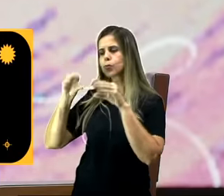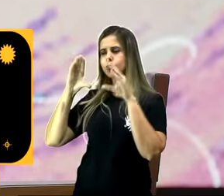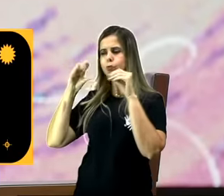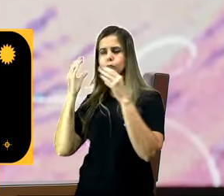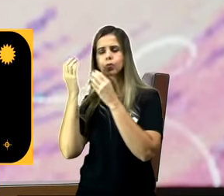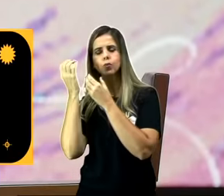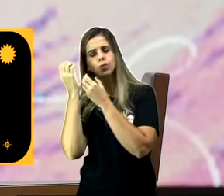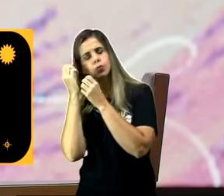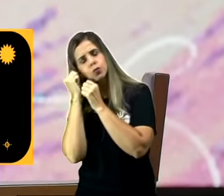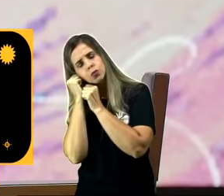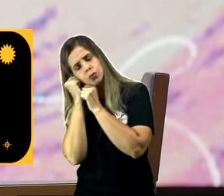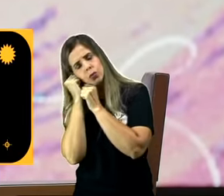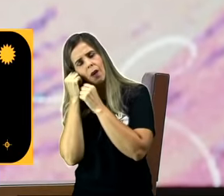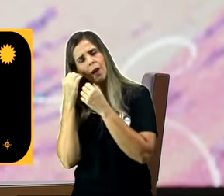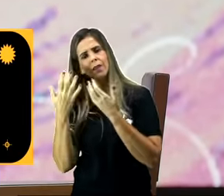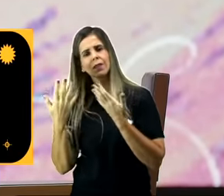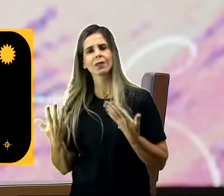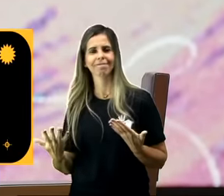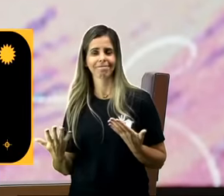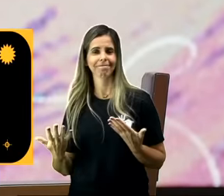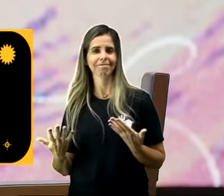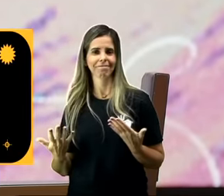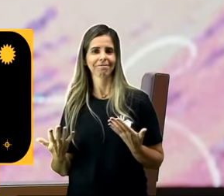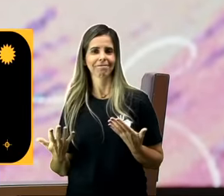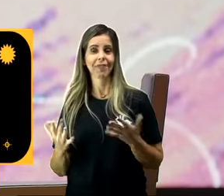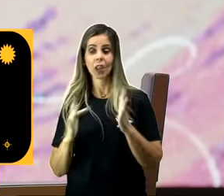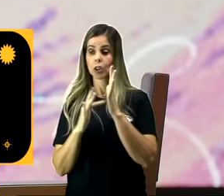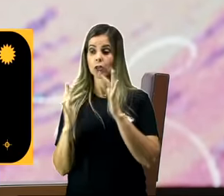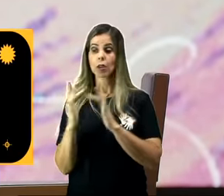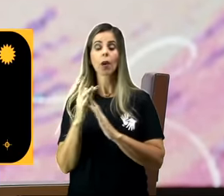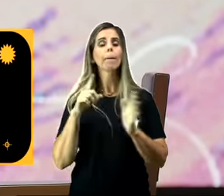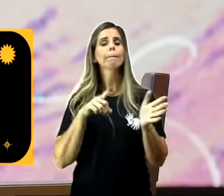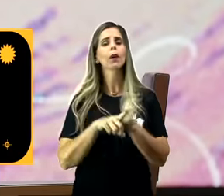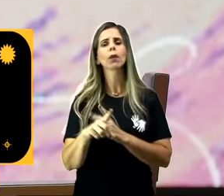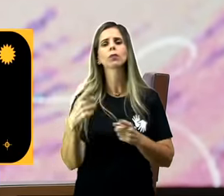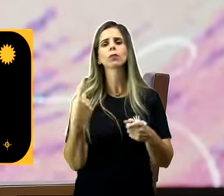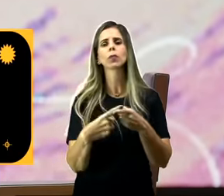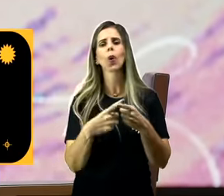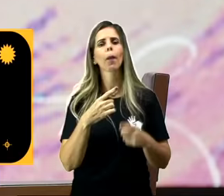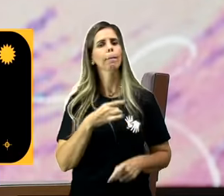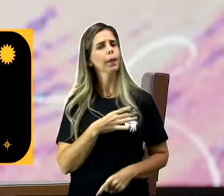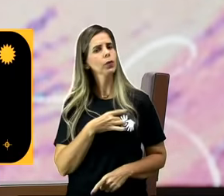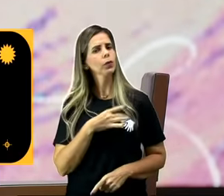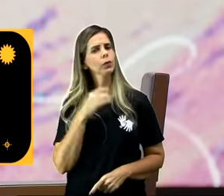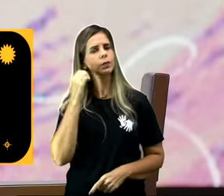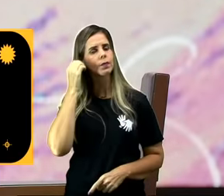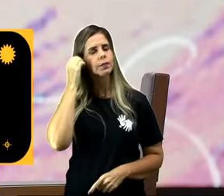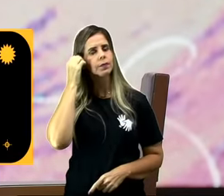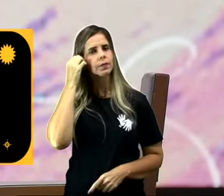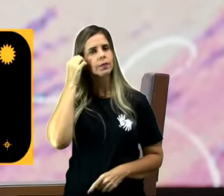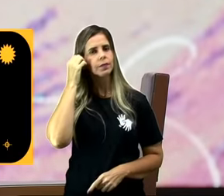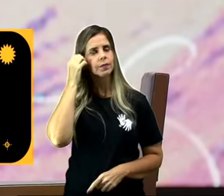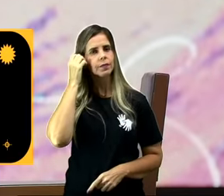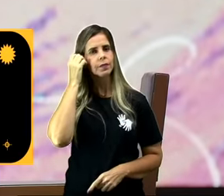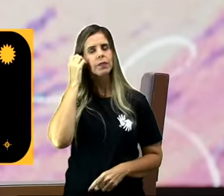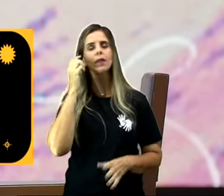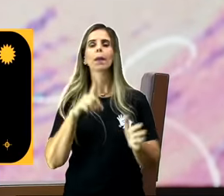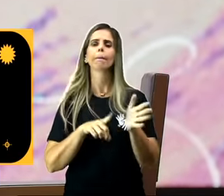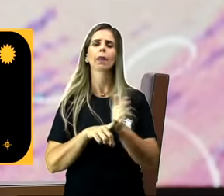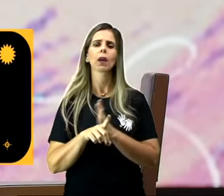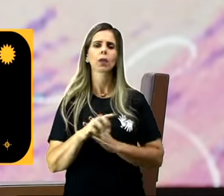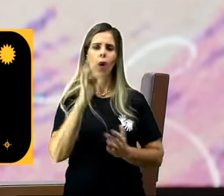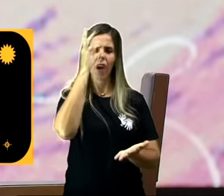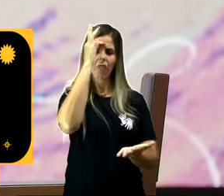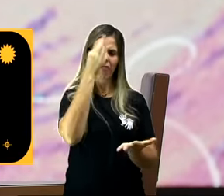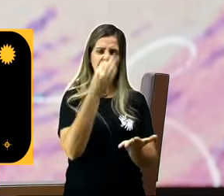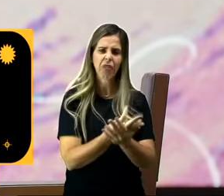Gente, não faz o menor sentido a pergunta de Jesus. Mas então por que que Jesus repreendeu os discípulos? Por que que Jesus questionou a fé pequena